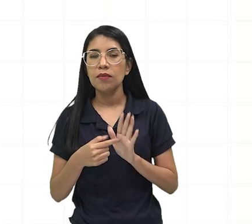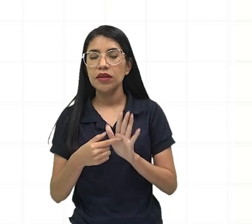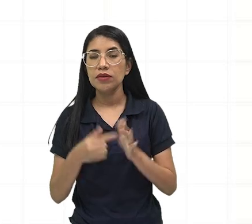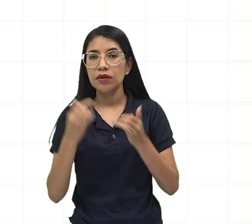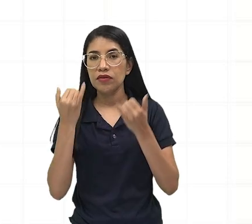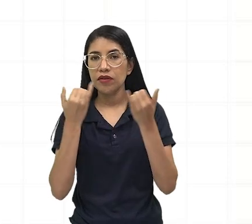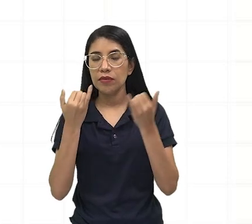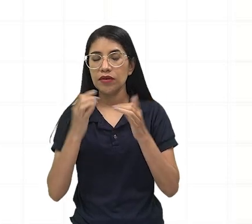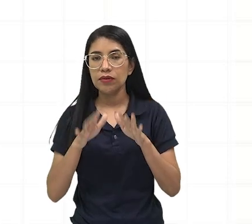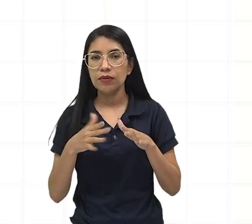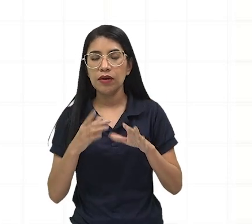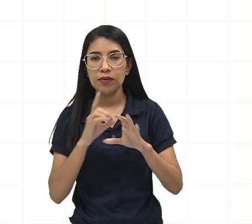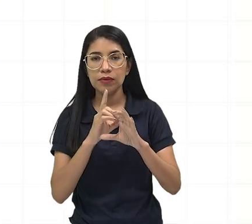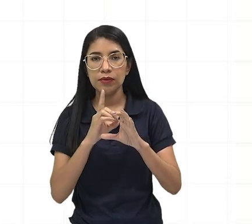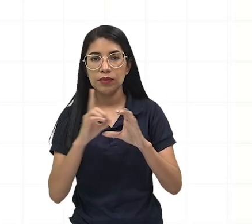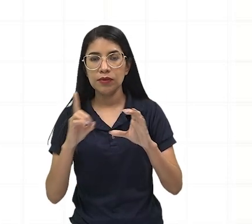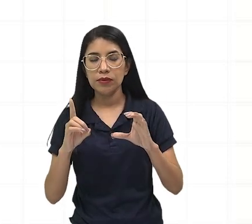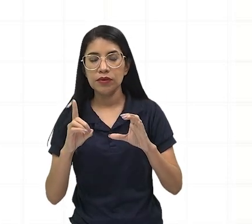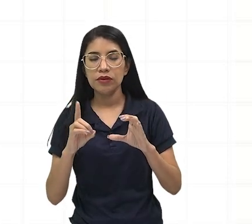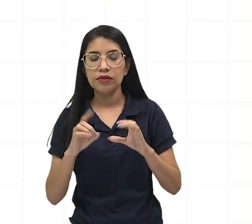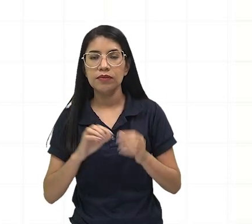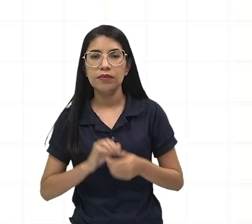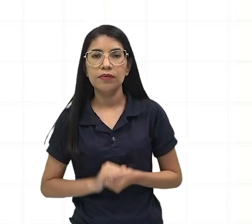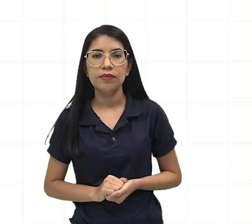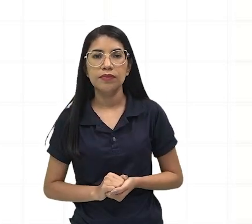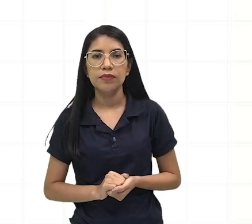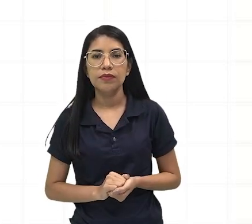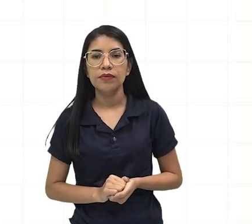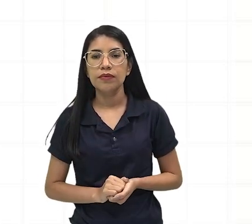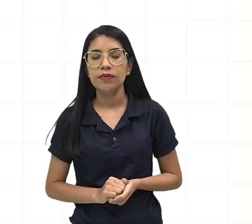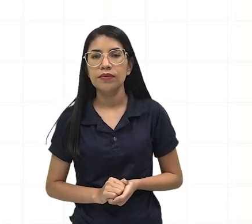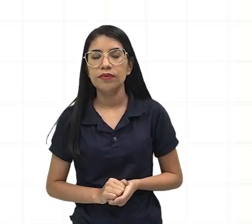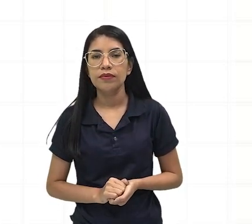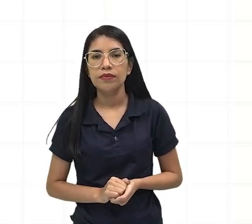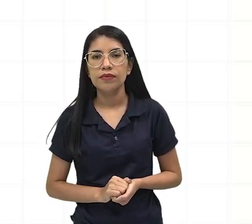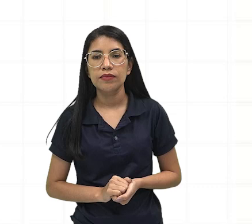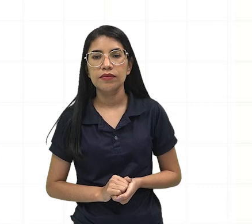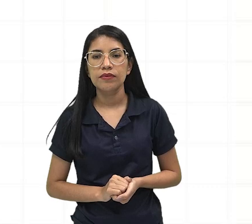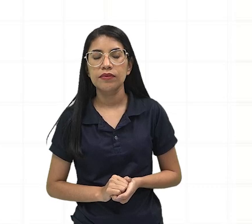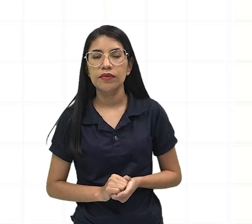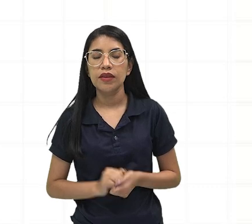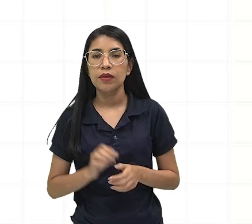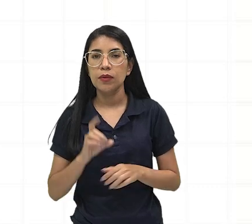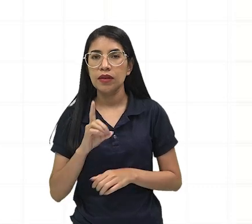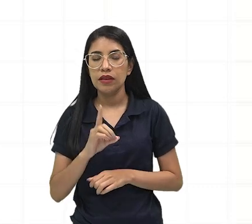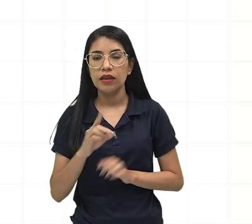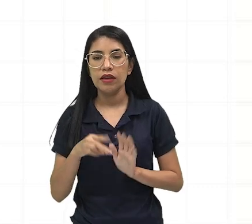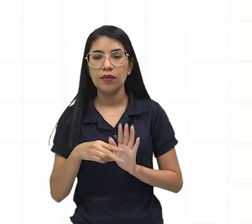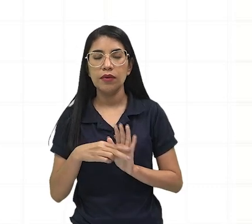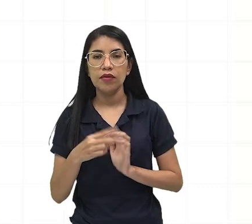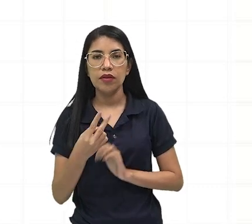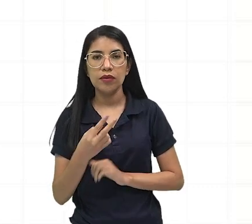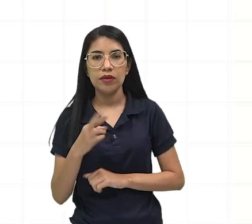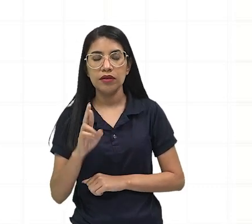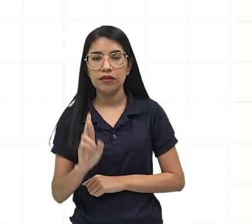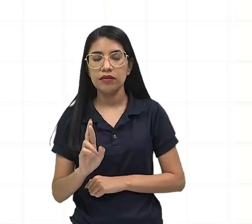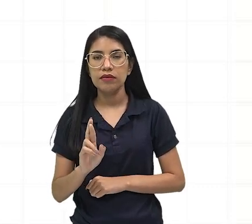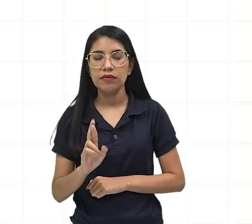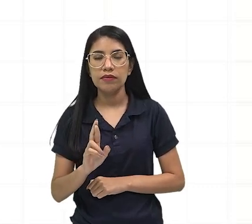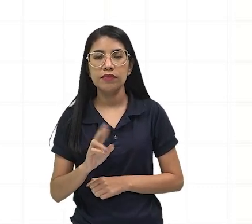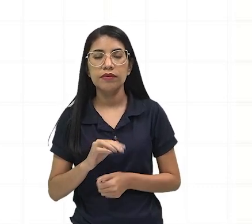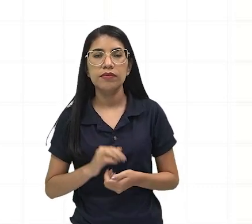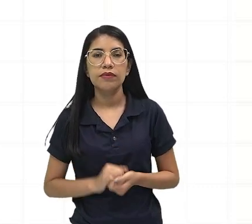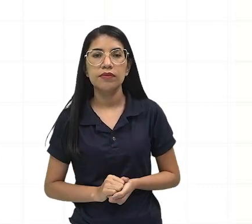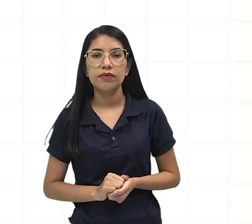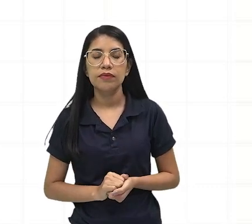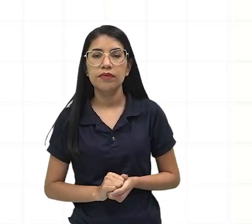quê? Do diâmetro, tá? Diâmetro é igual a 2 raios, né? Nós sabemos,